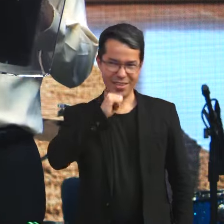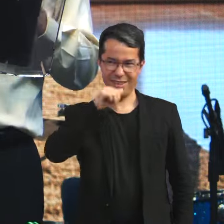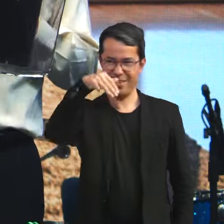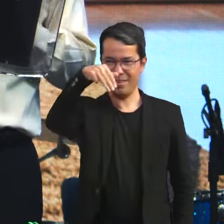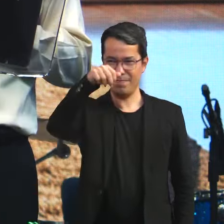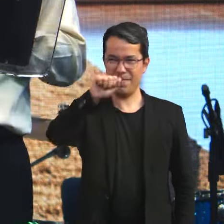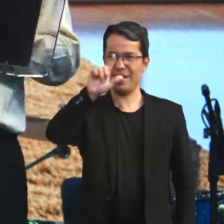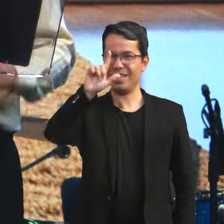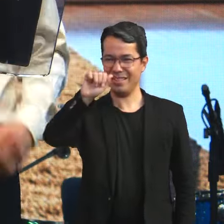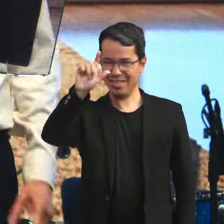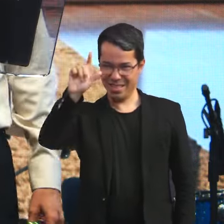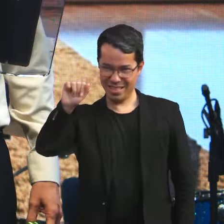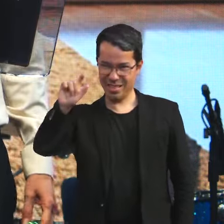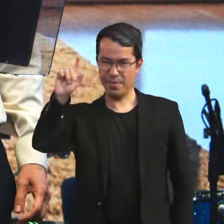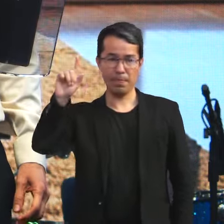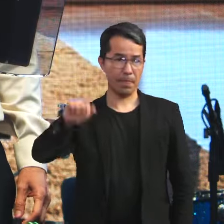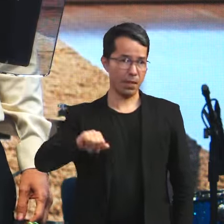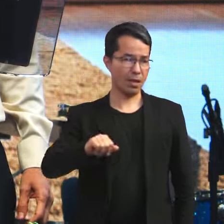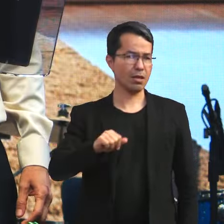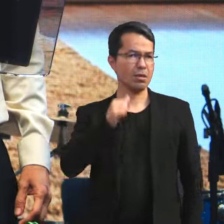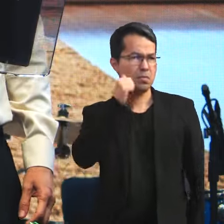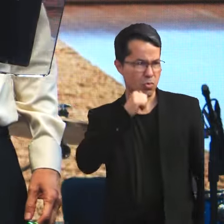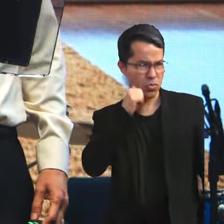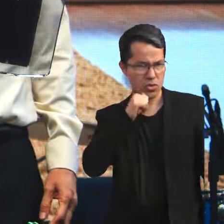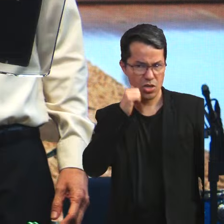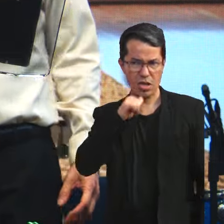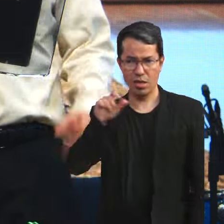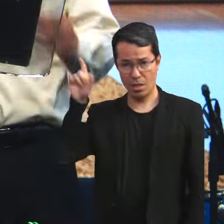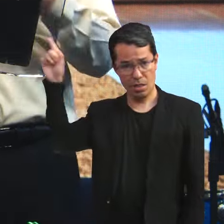mala Malala ela é uma jovem